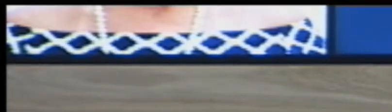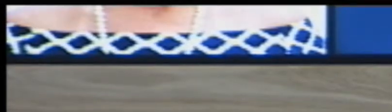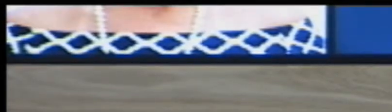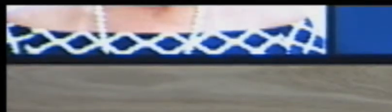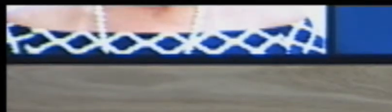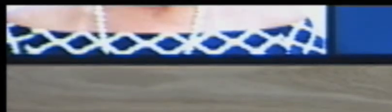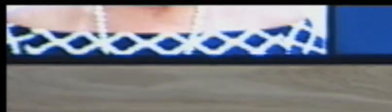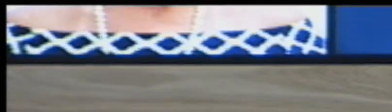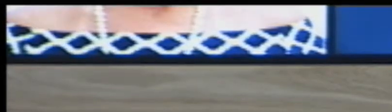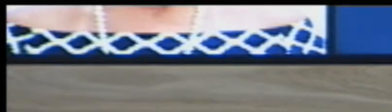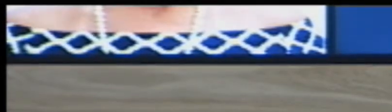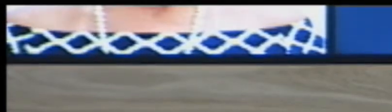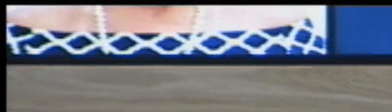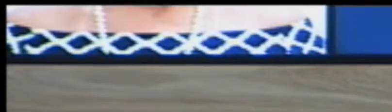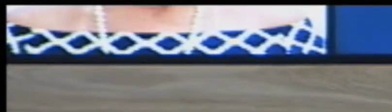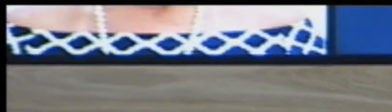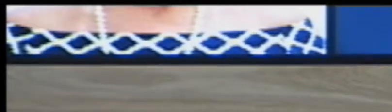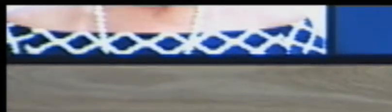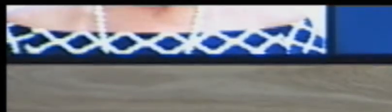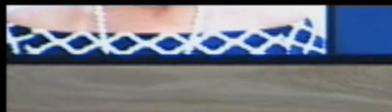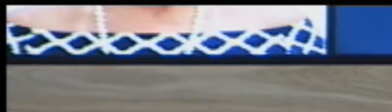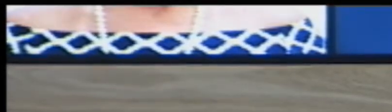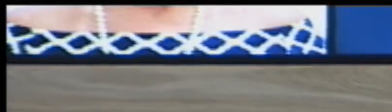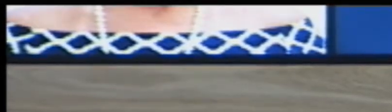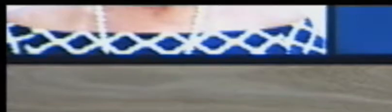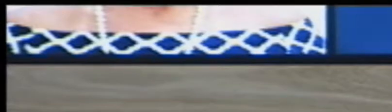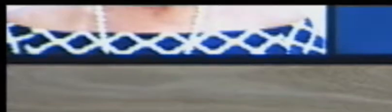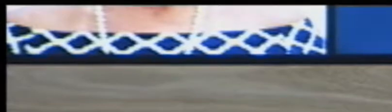peço para o vereador Mir pensar referente a isso,